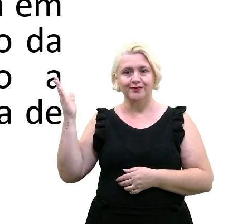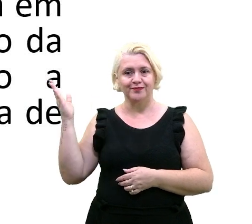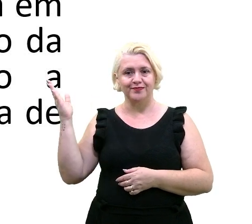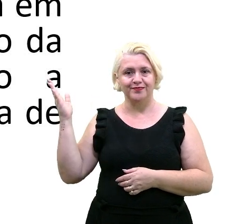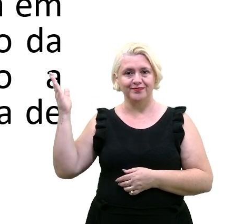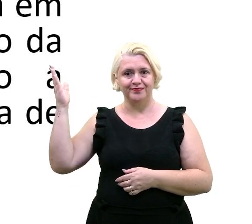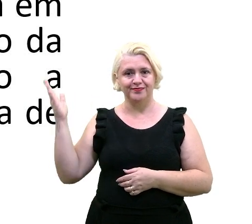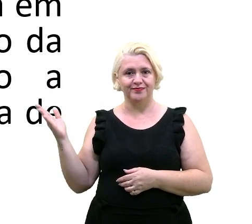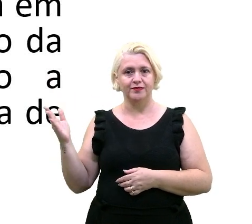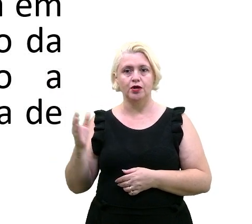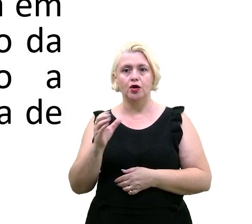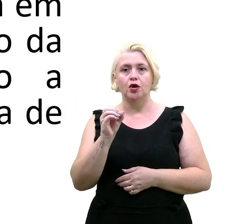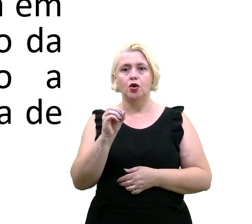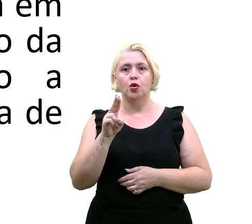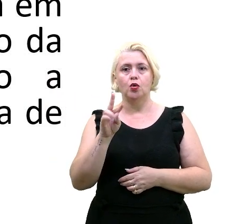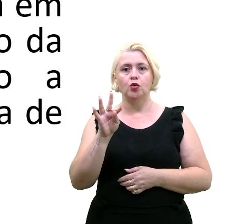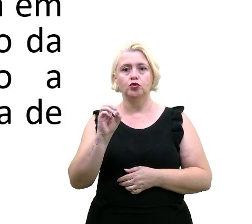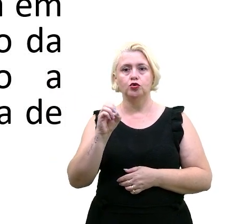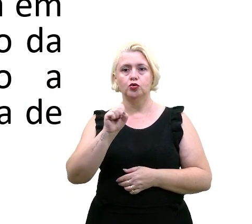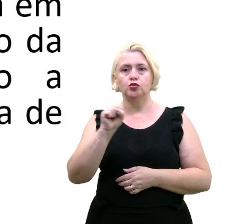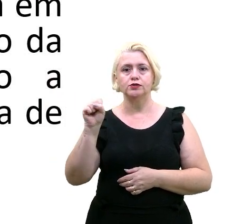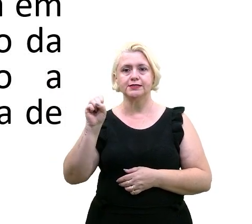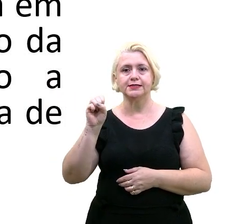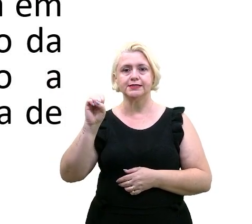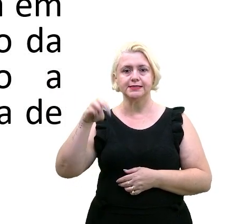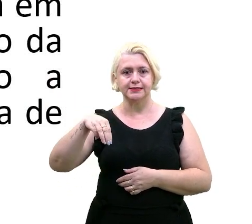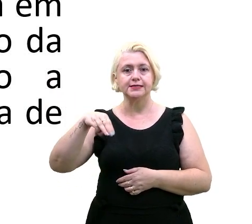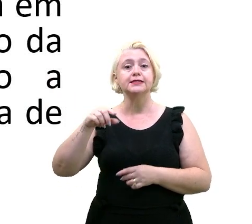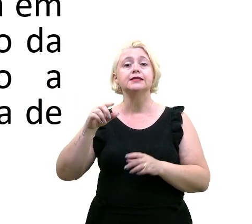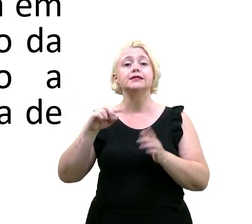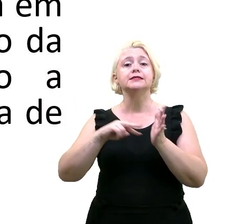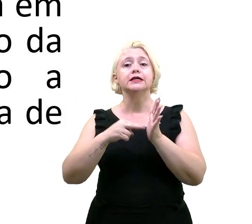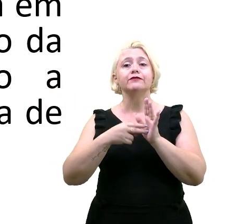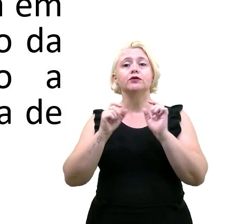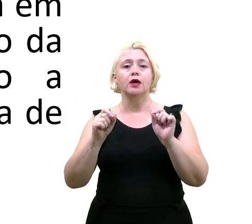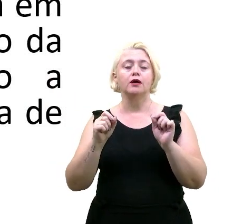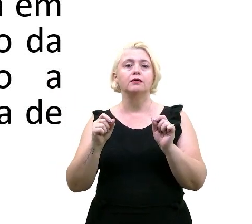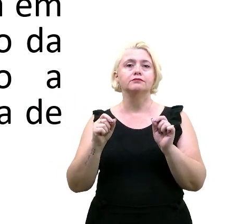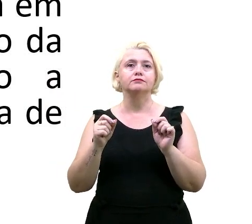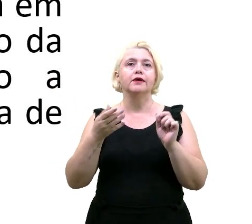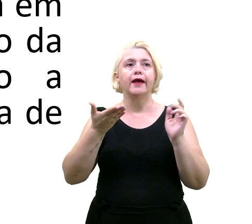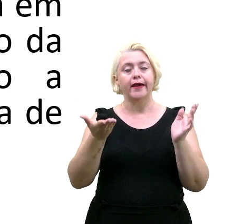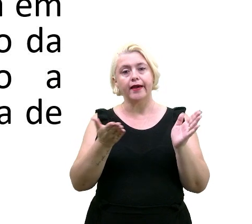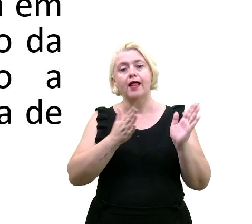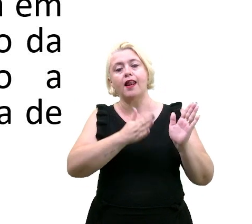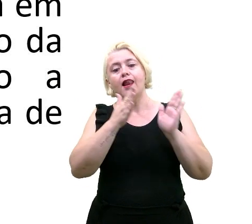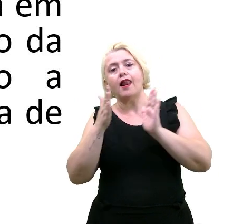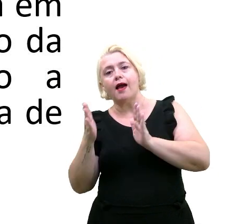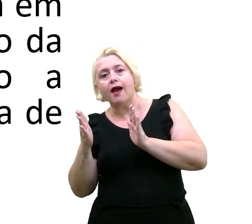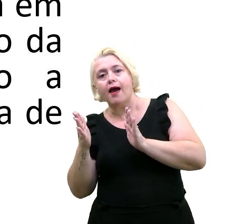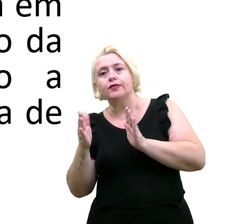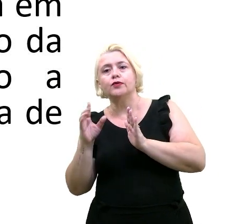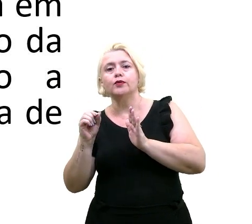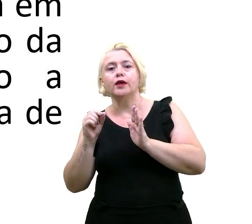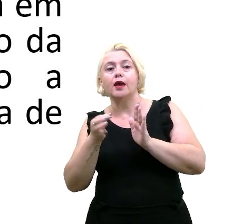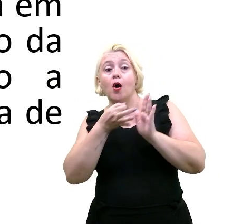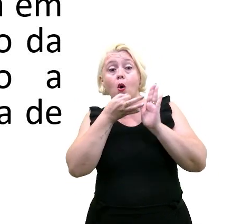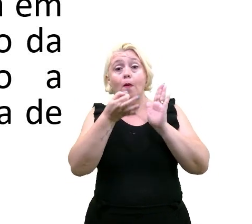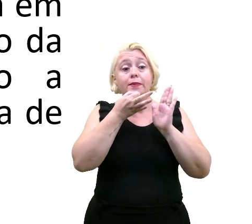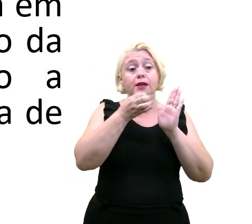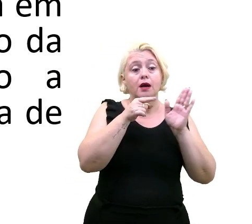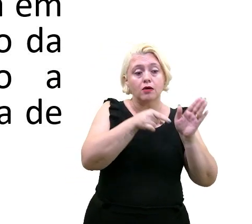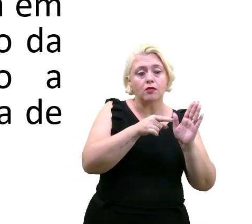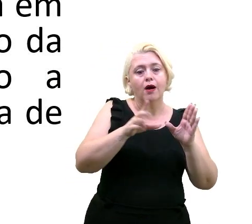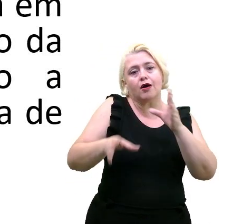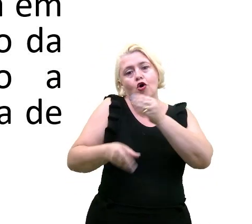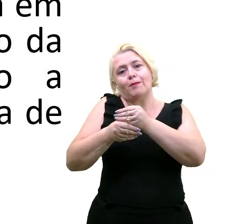sim outro sim seria é uma expressão como por outro lado né você acrescenta